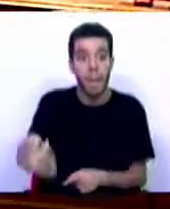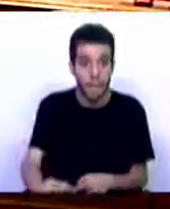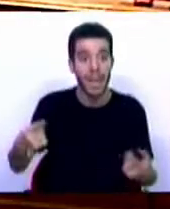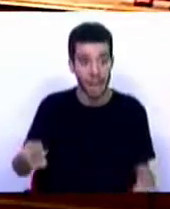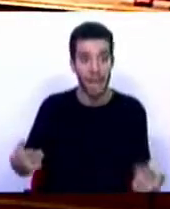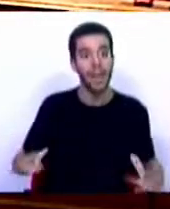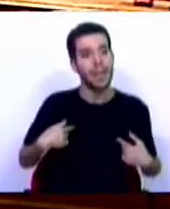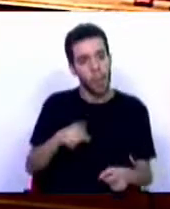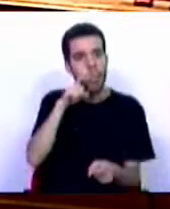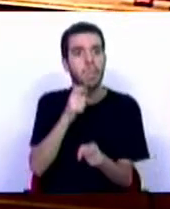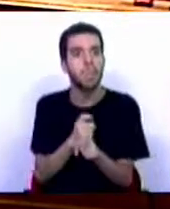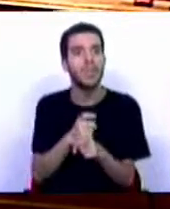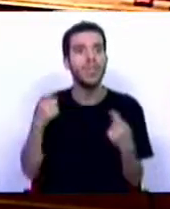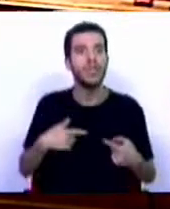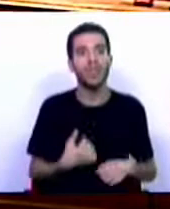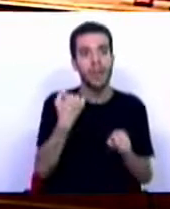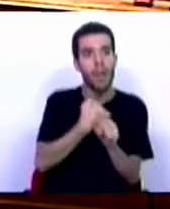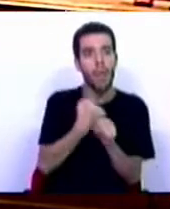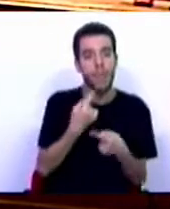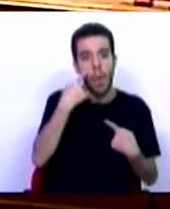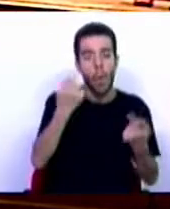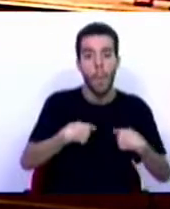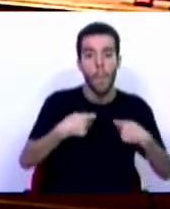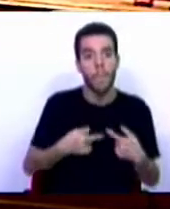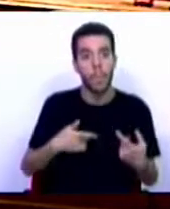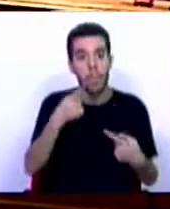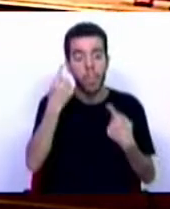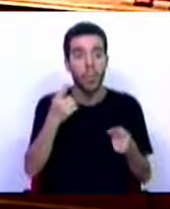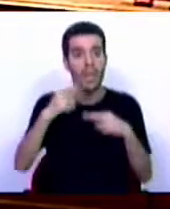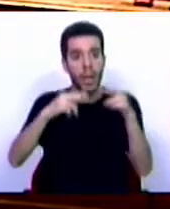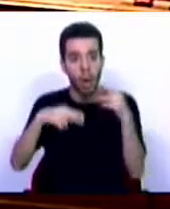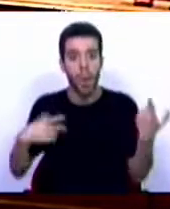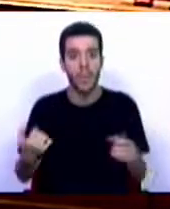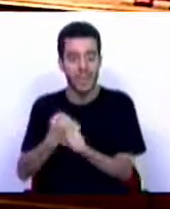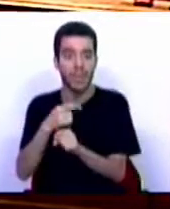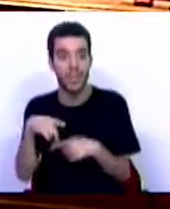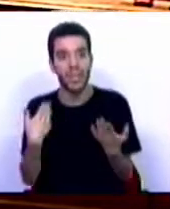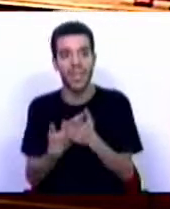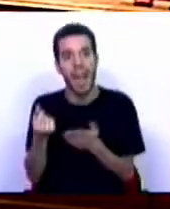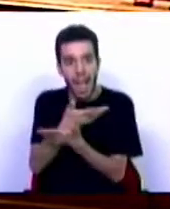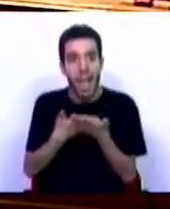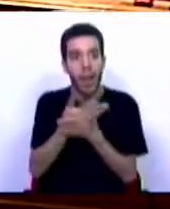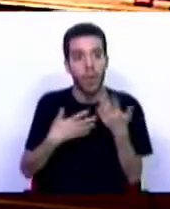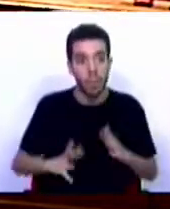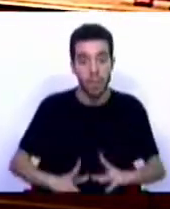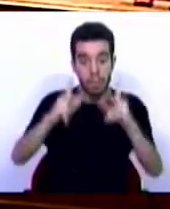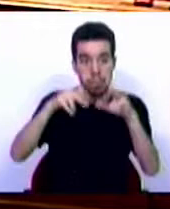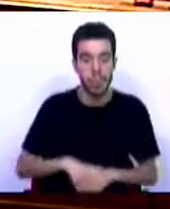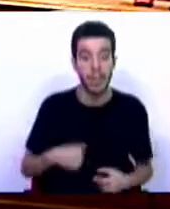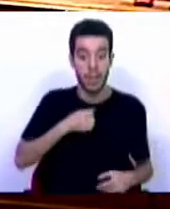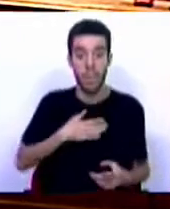exigir mais investimento público em obras e aquisição de serviços como forma de dinamizar a economia e as empresas